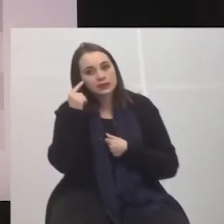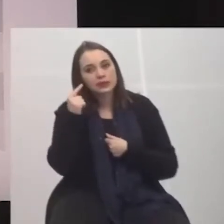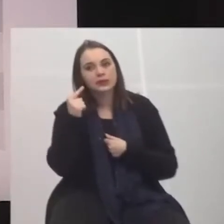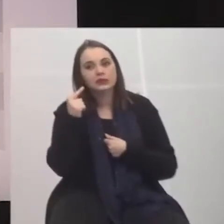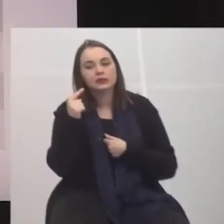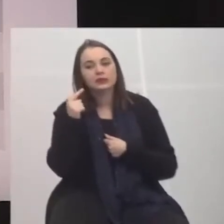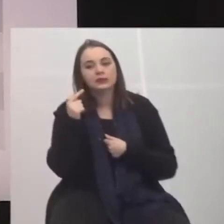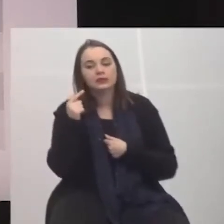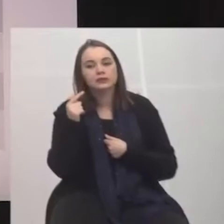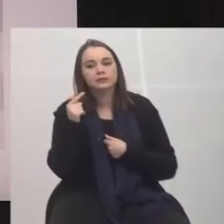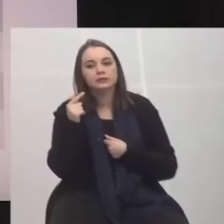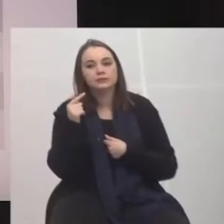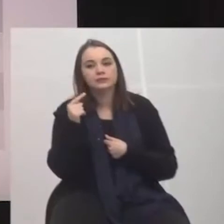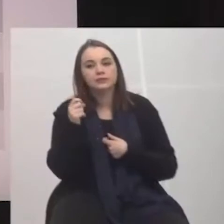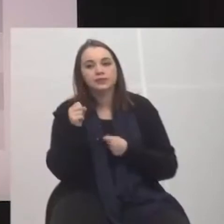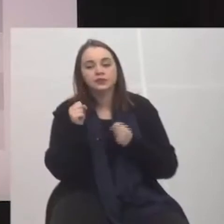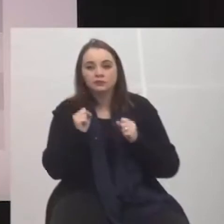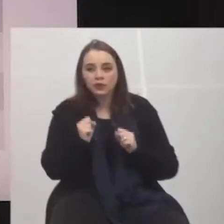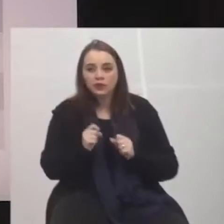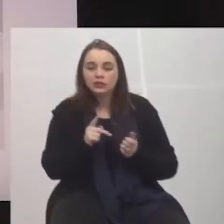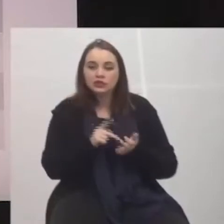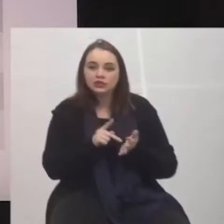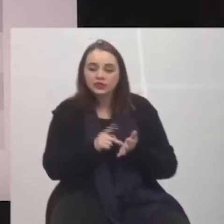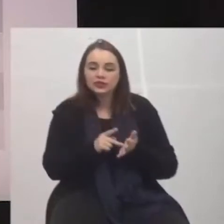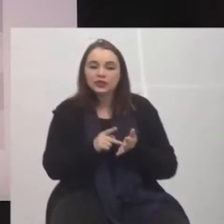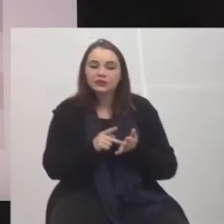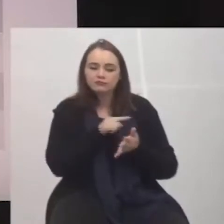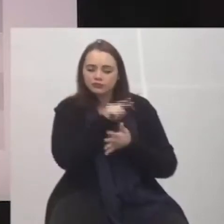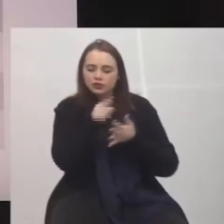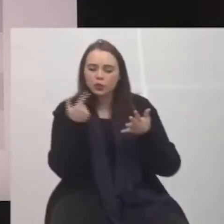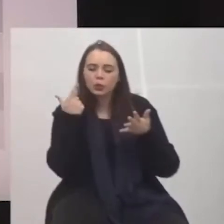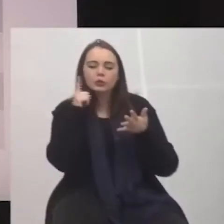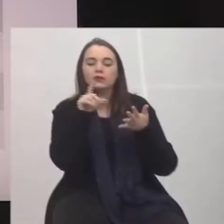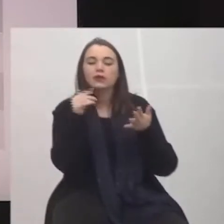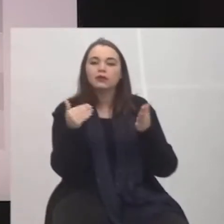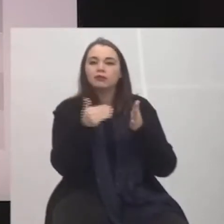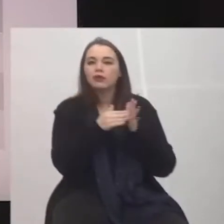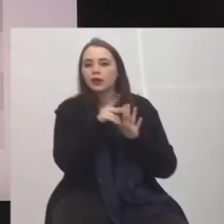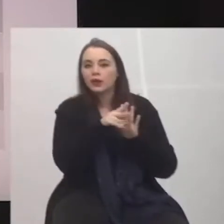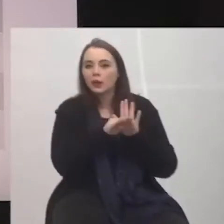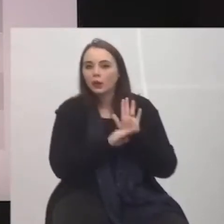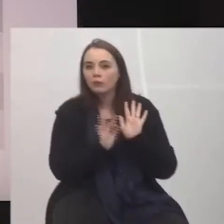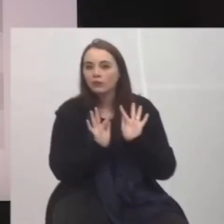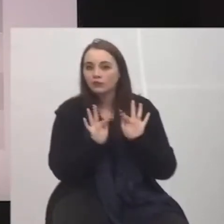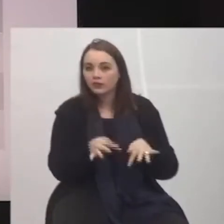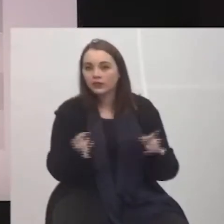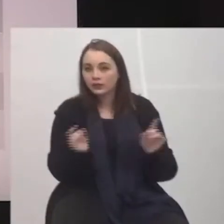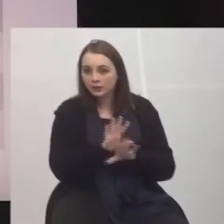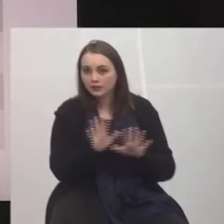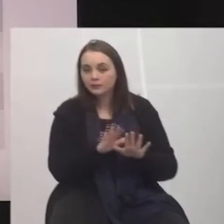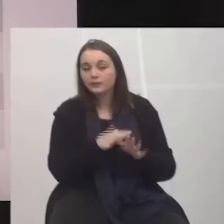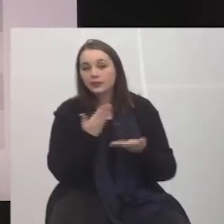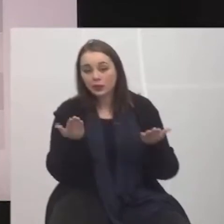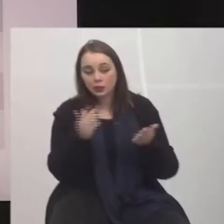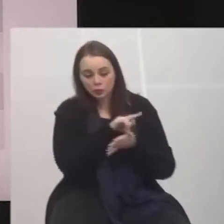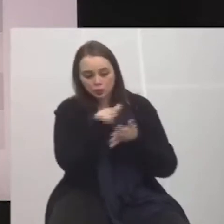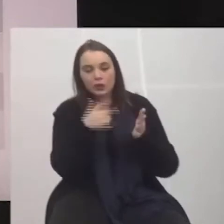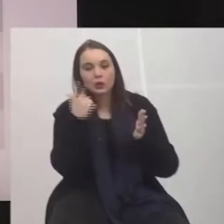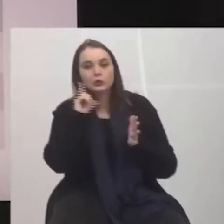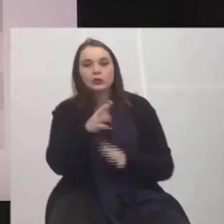elas possam ser alcançadas até o final do plano, né? Então, tá ali, metas